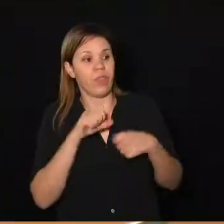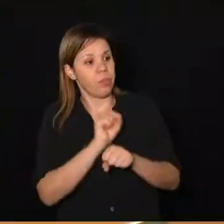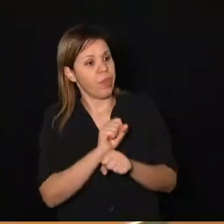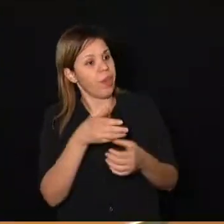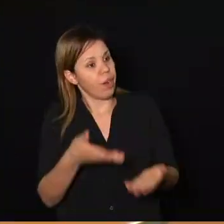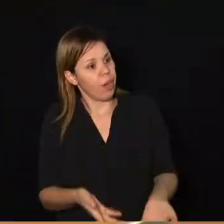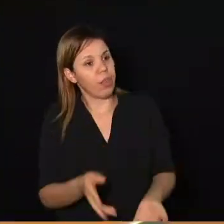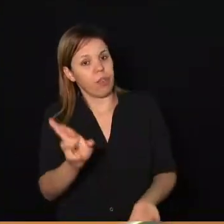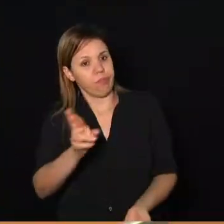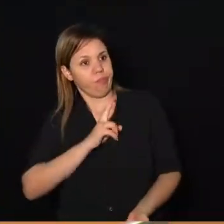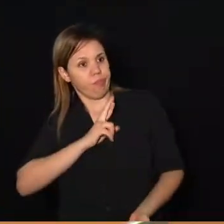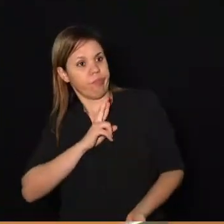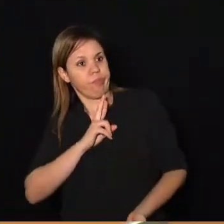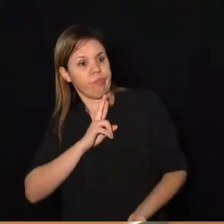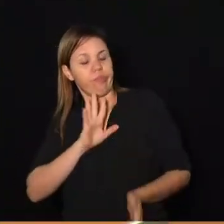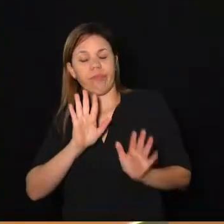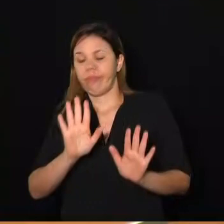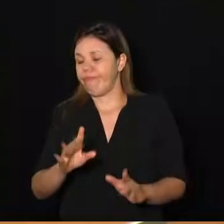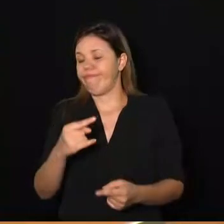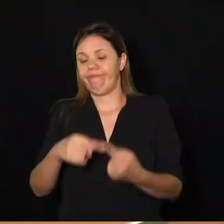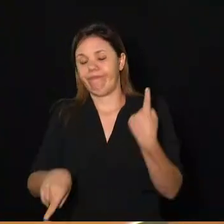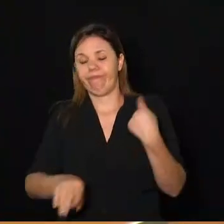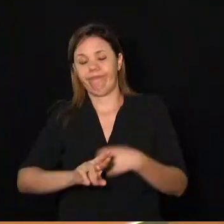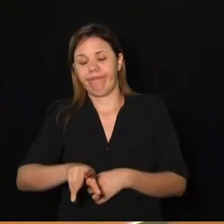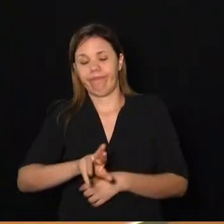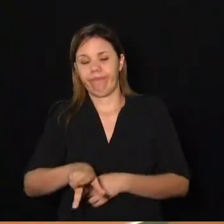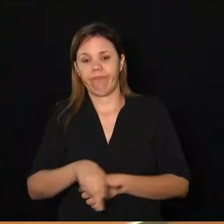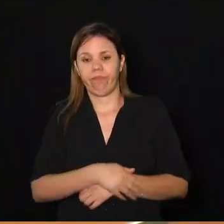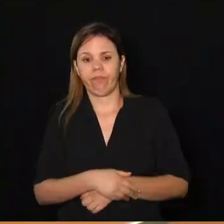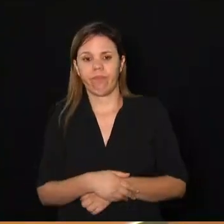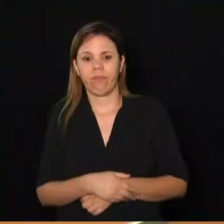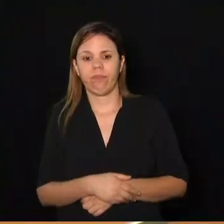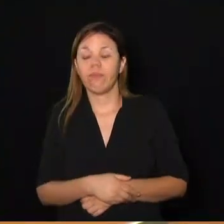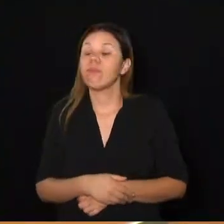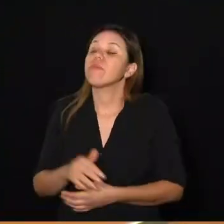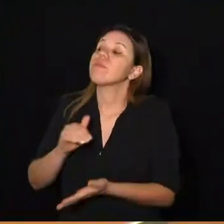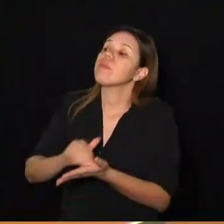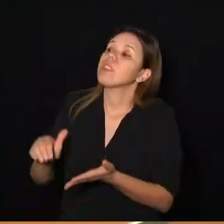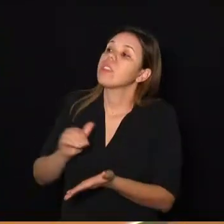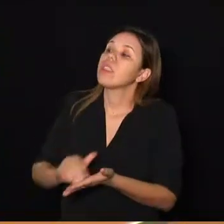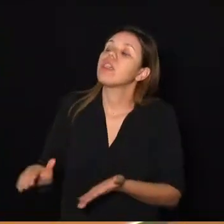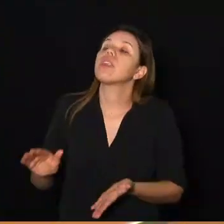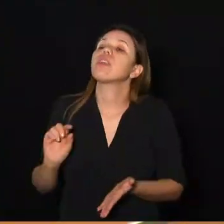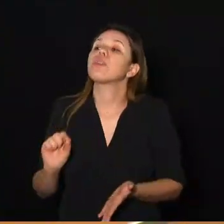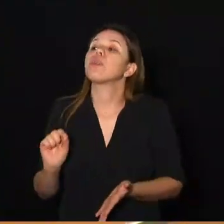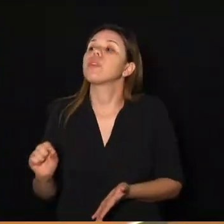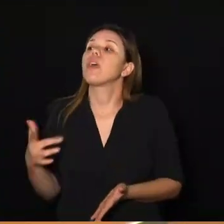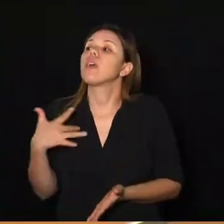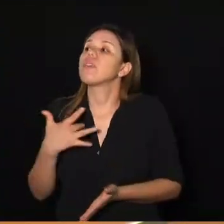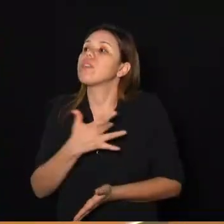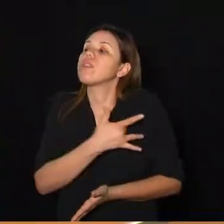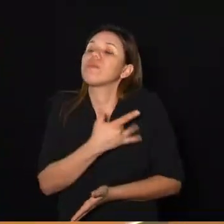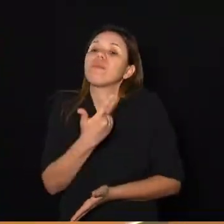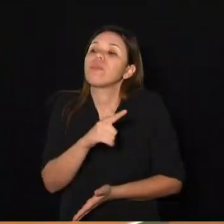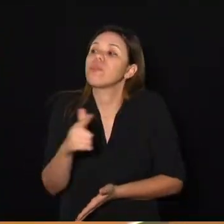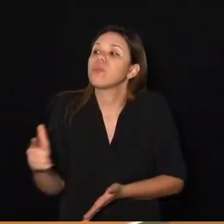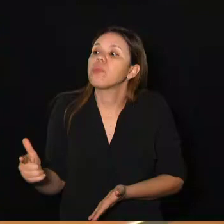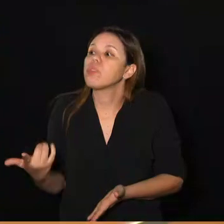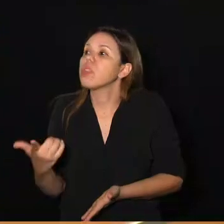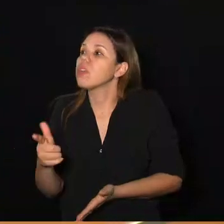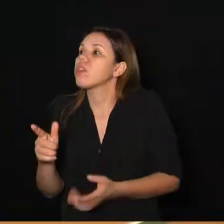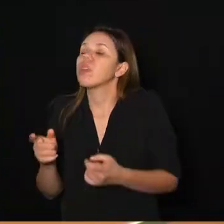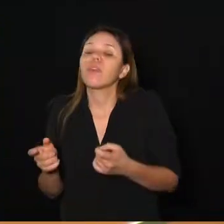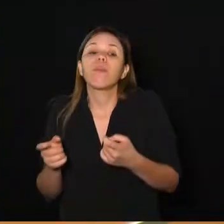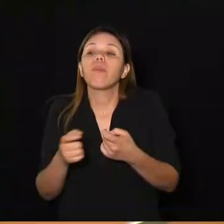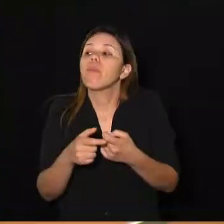favorável mas não é é um secretário onde nós não temos pediatras nos finais de